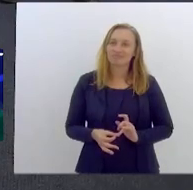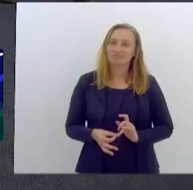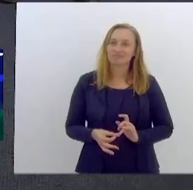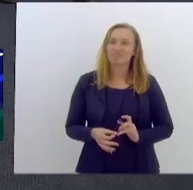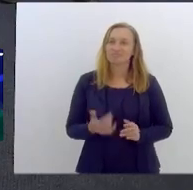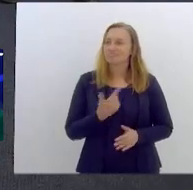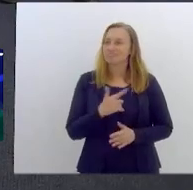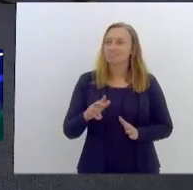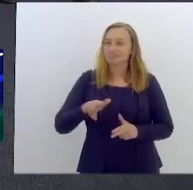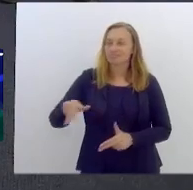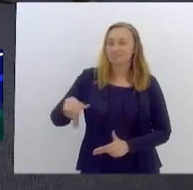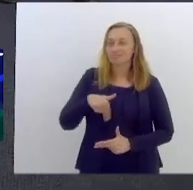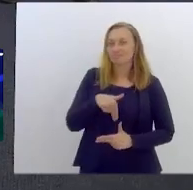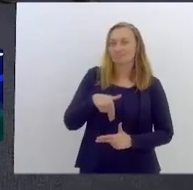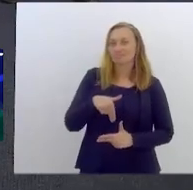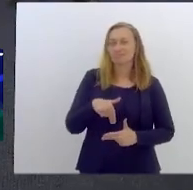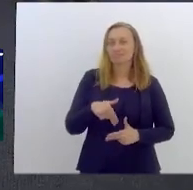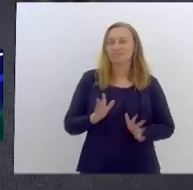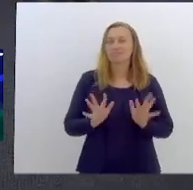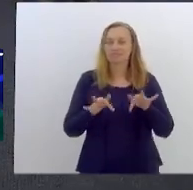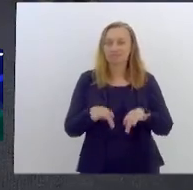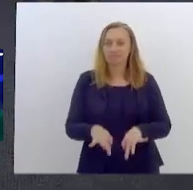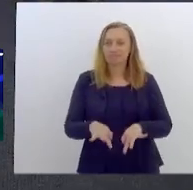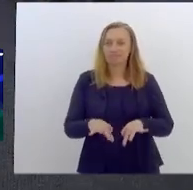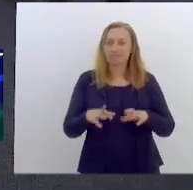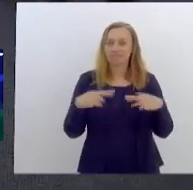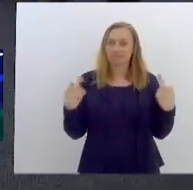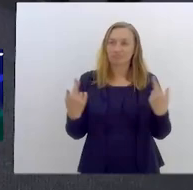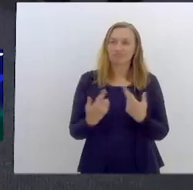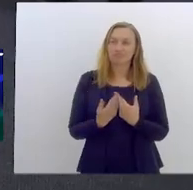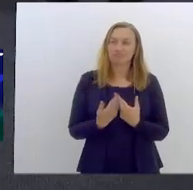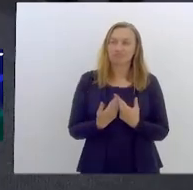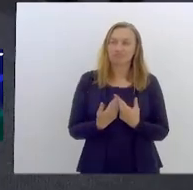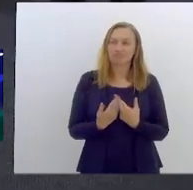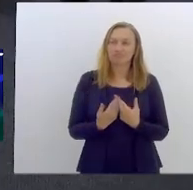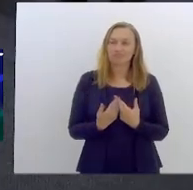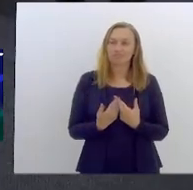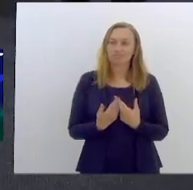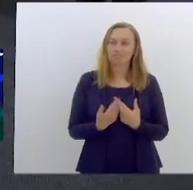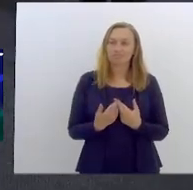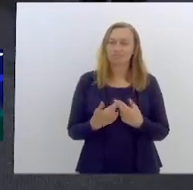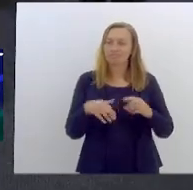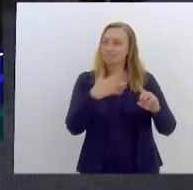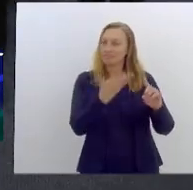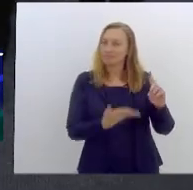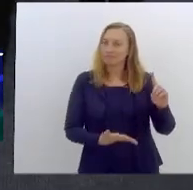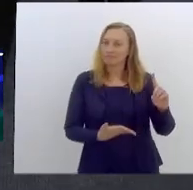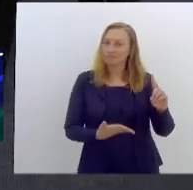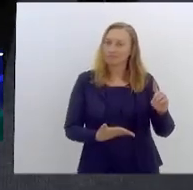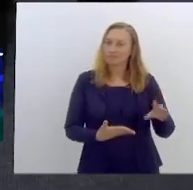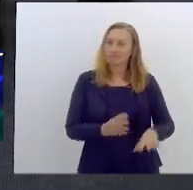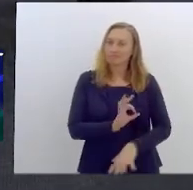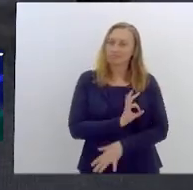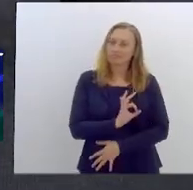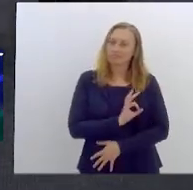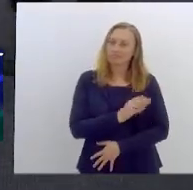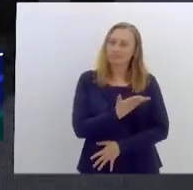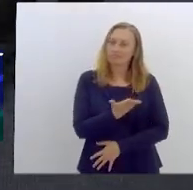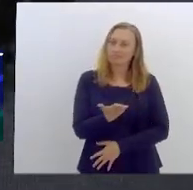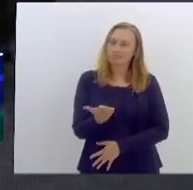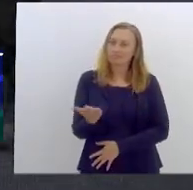Não havendo mais oradores inscritos, encerramos a sessão com a honraria e homenagem aos nobres